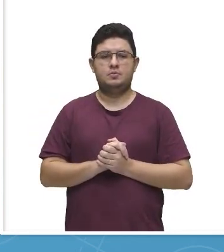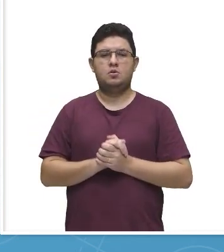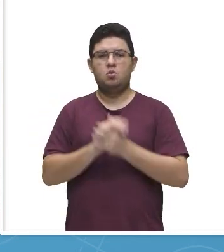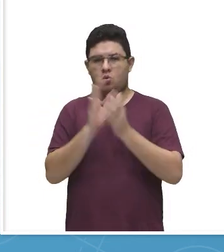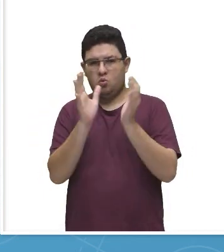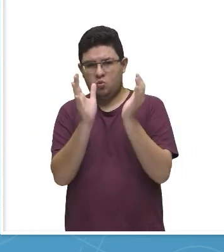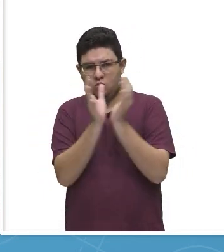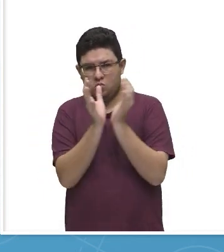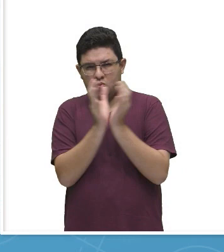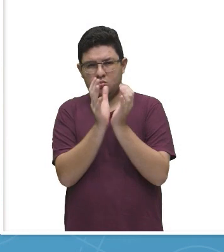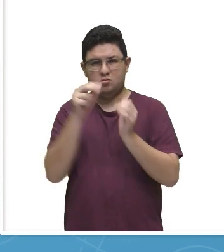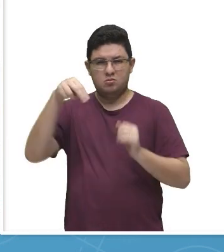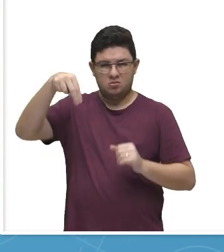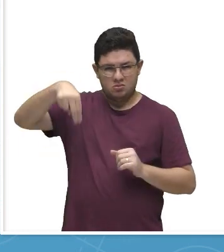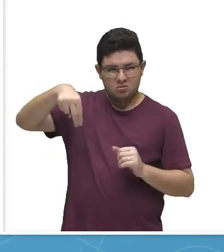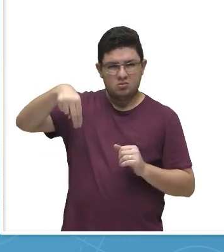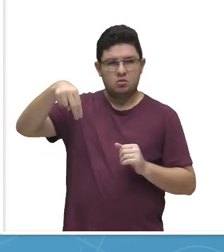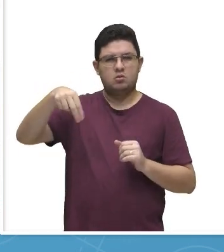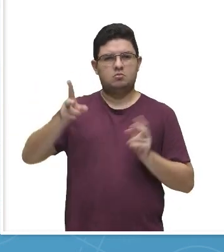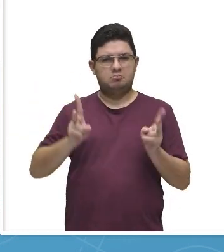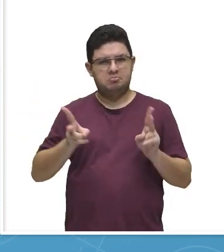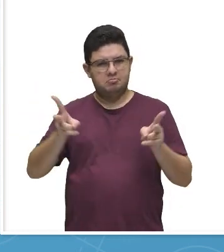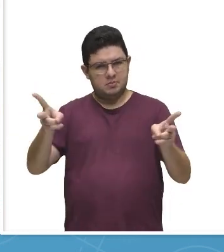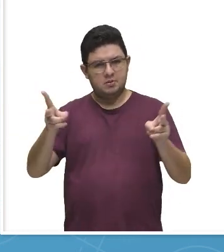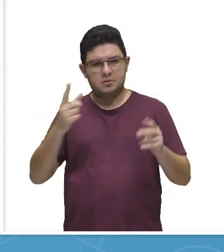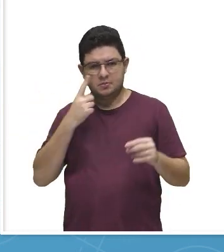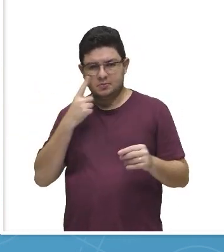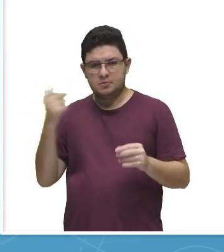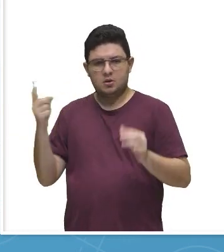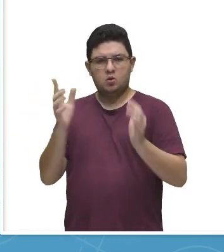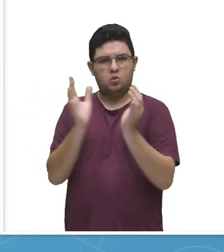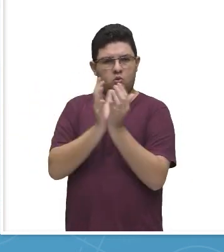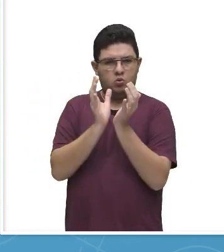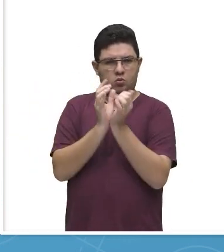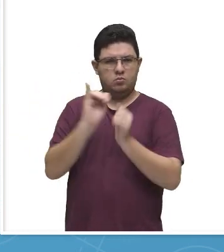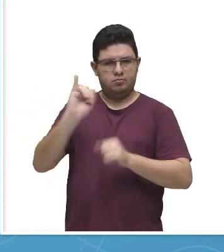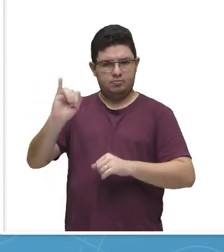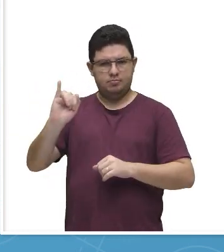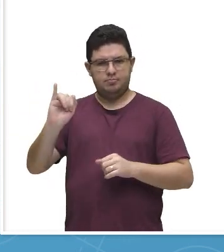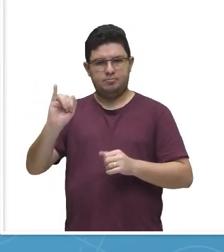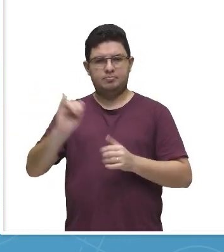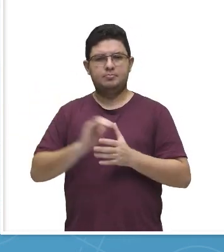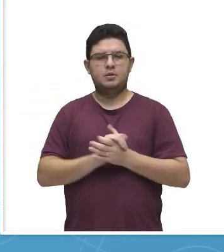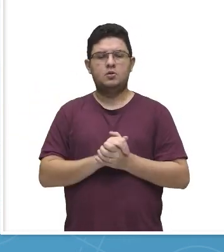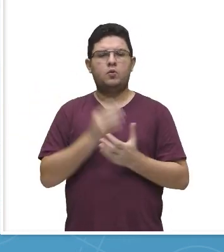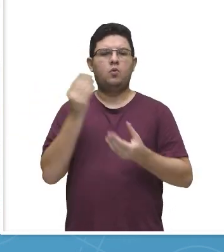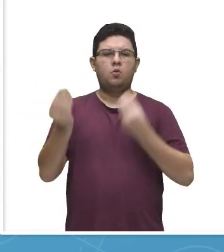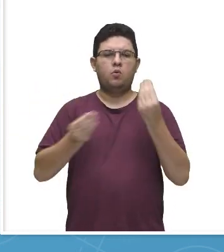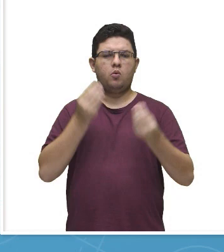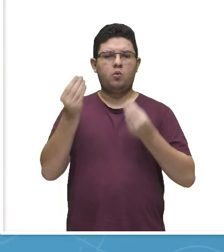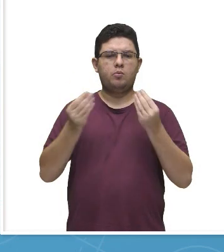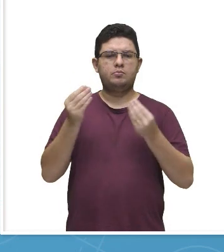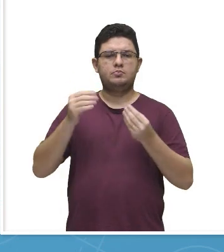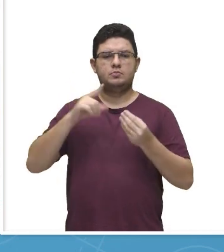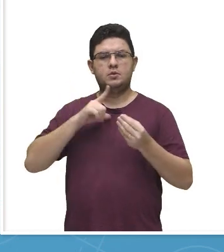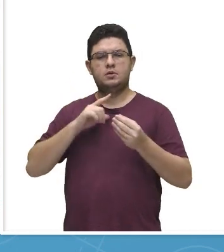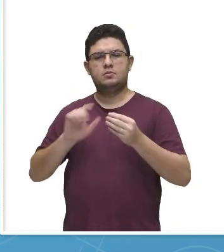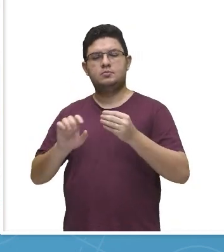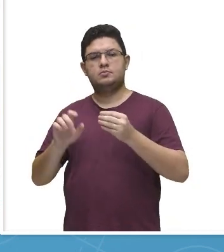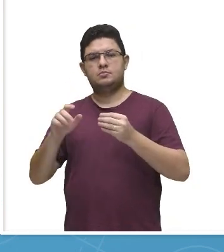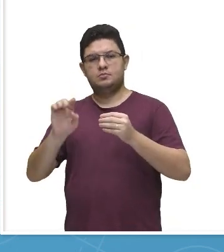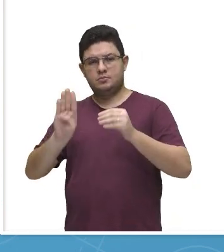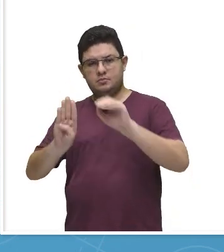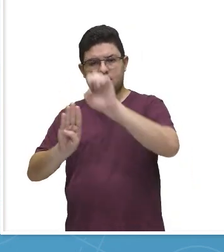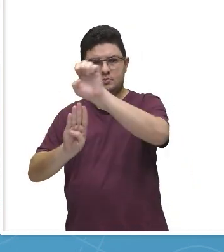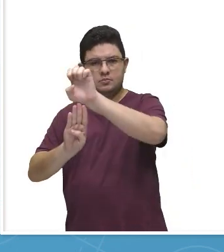vai acontecer aqui com os números inteiros, né? Devemos apenas multiplicar os expoentes, porque nós estamos repetindo a base. Se eu